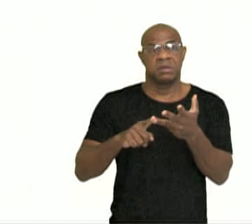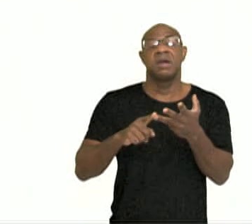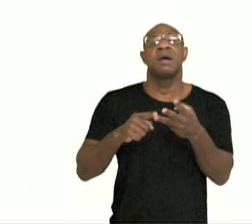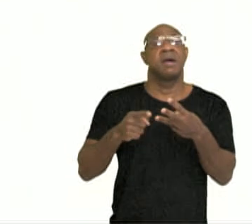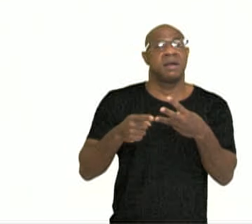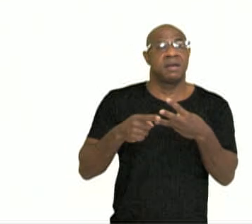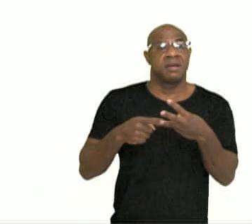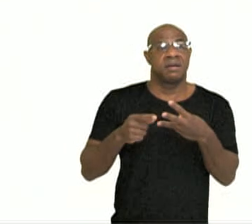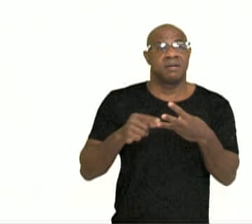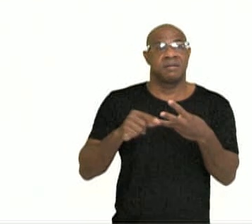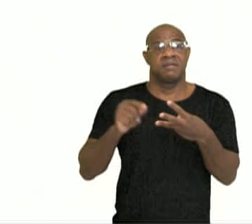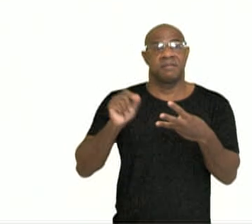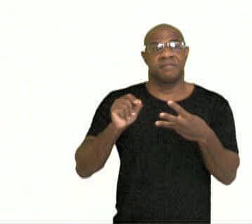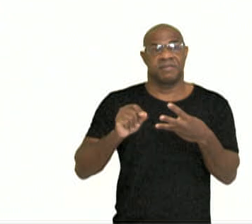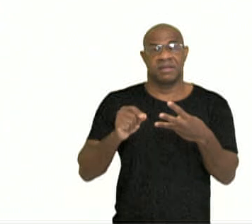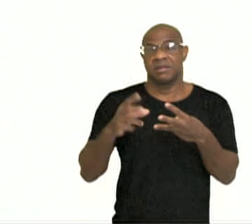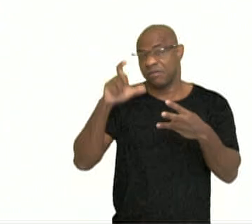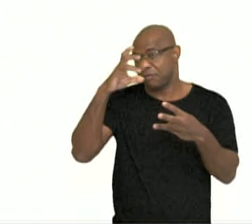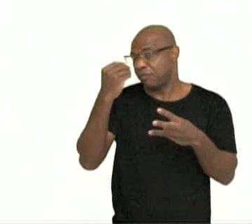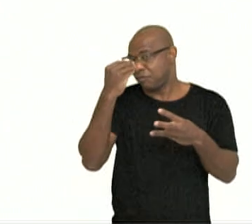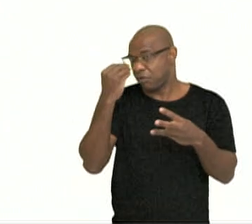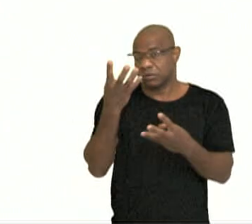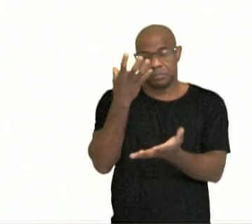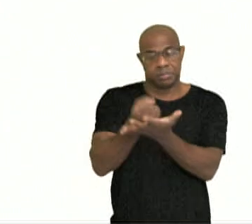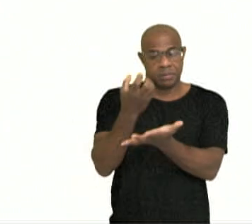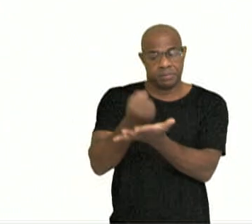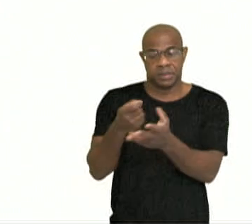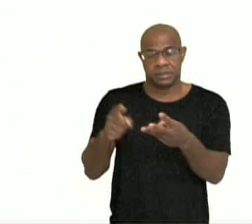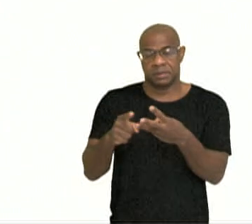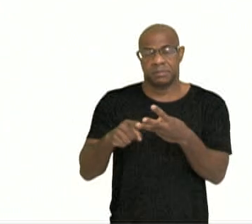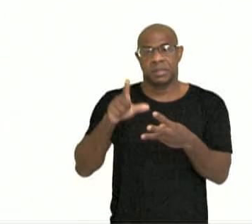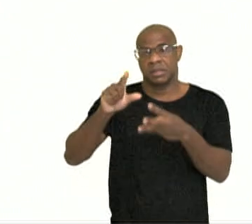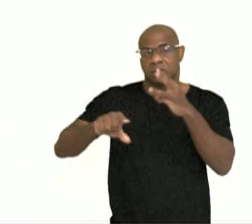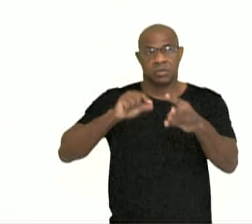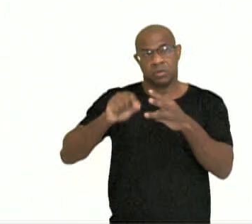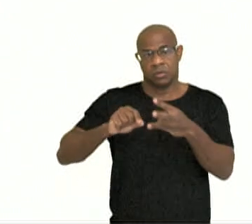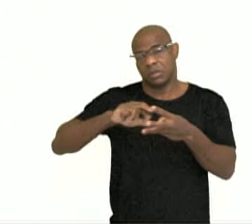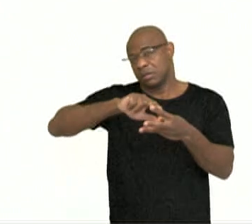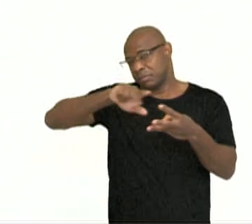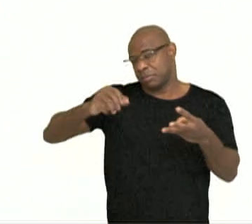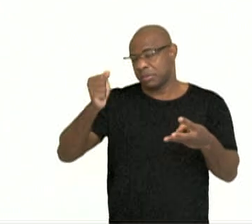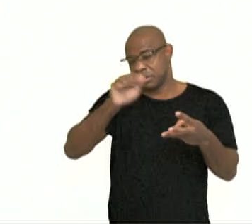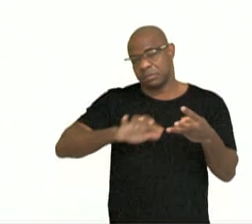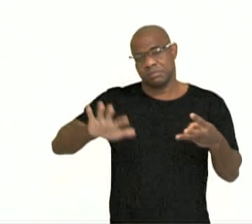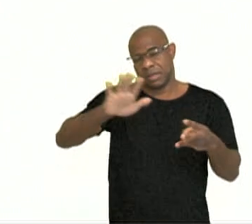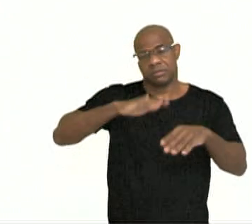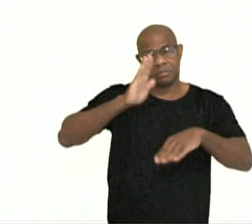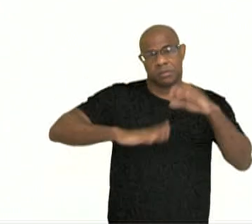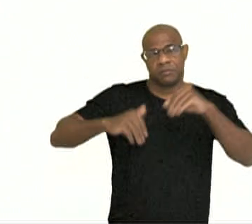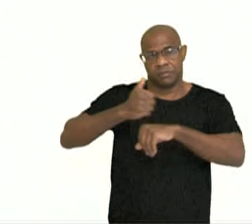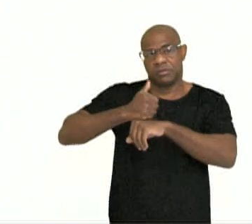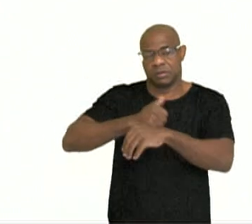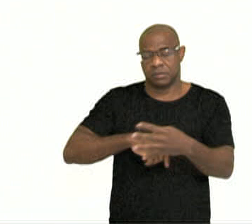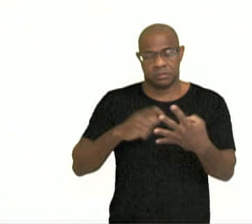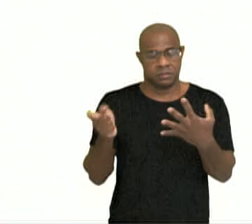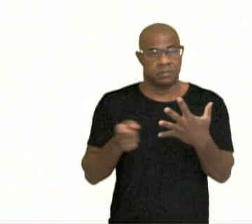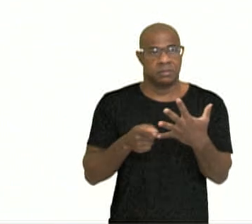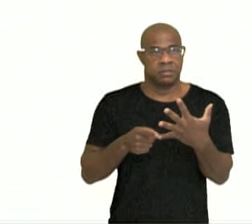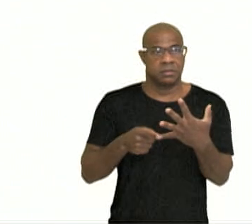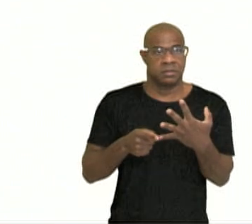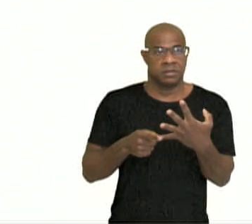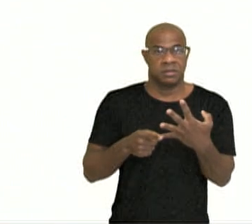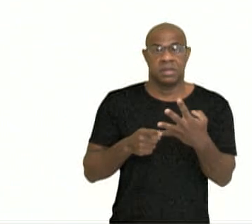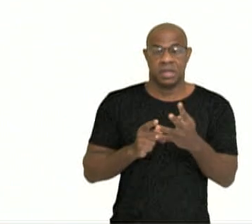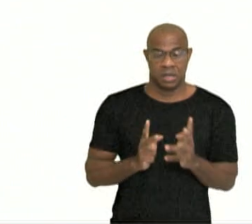Faça upload das suas fotos ou escolha entre mais de 1 milhão de imagens profissionais disponíveis. Edite